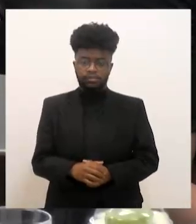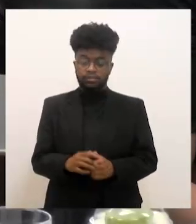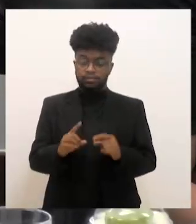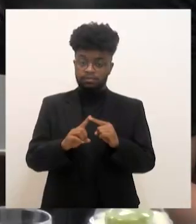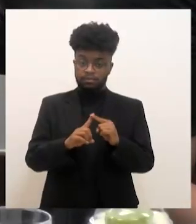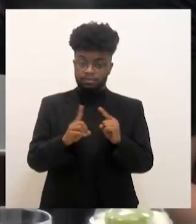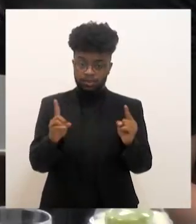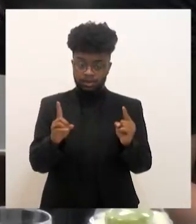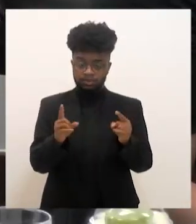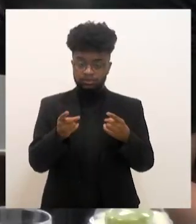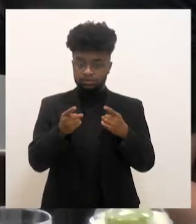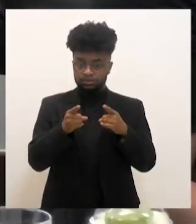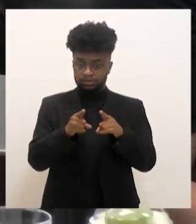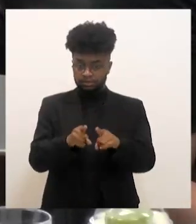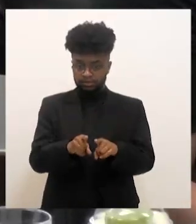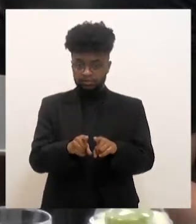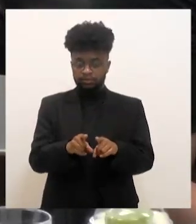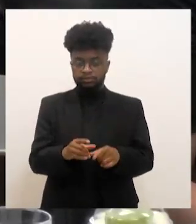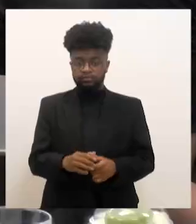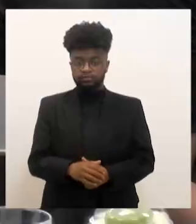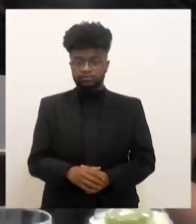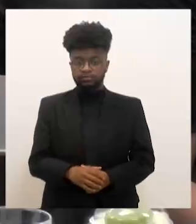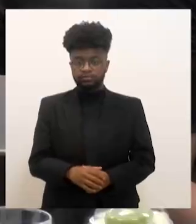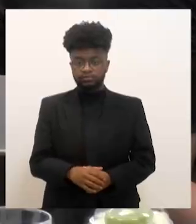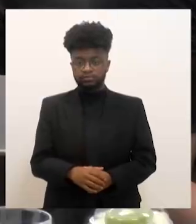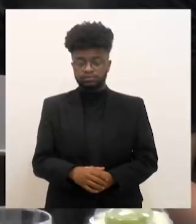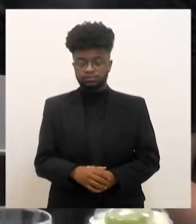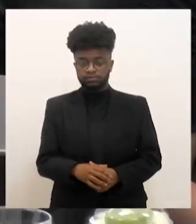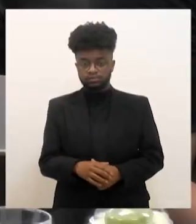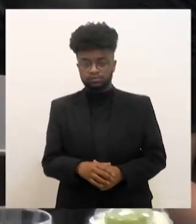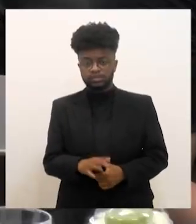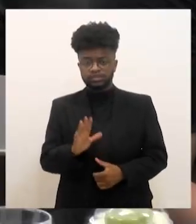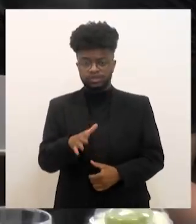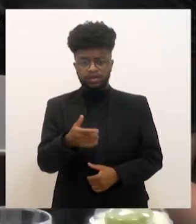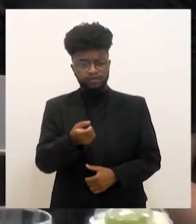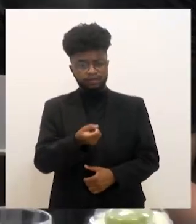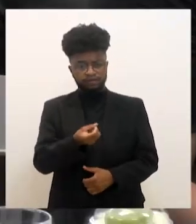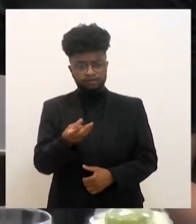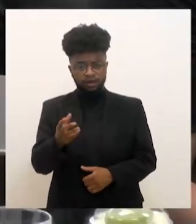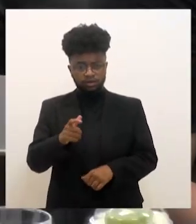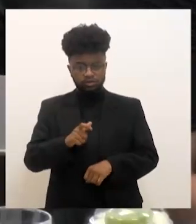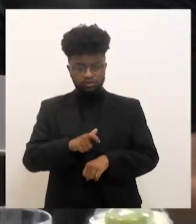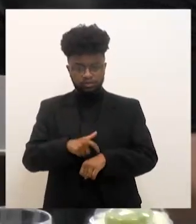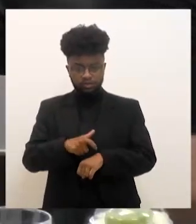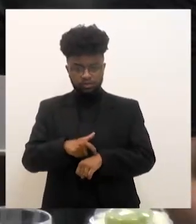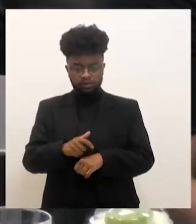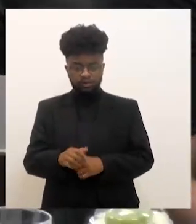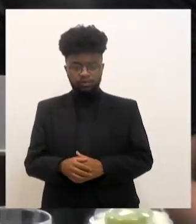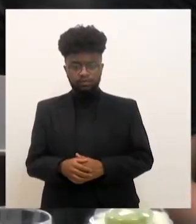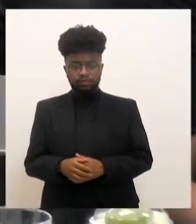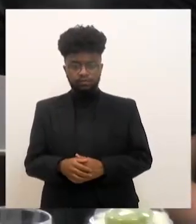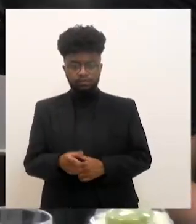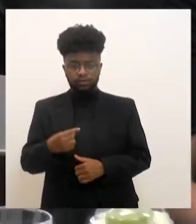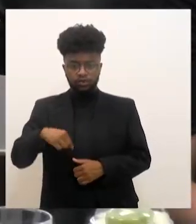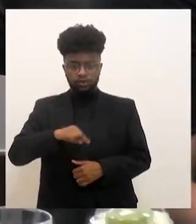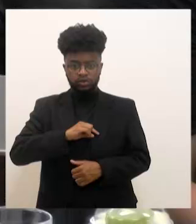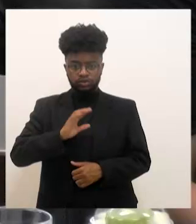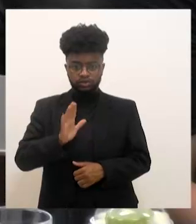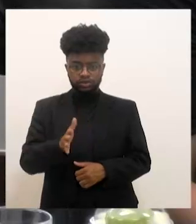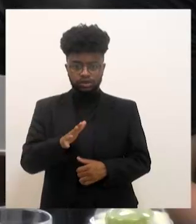Mas, ao mesmo tempo, por diversas vezes, nós já